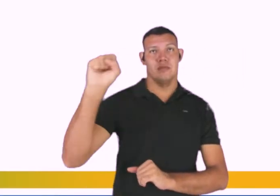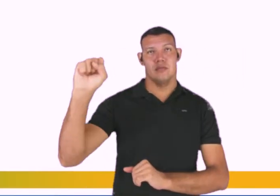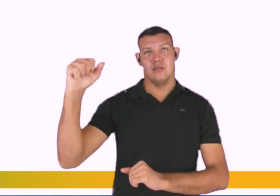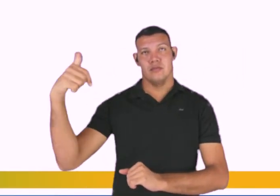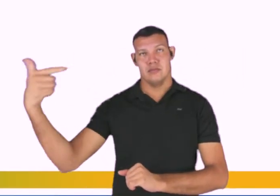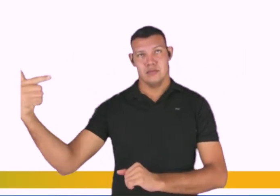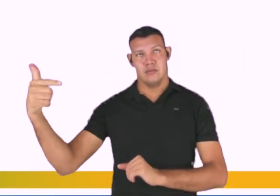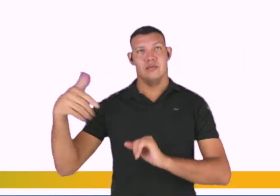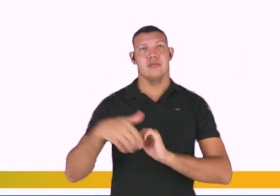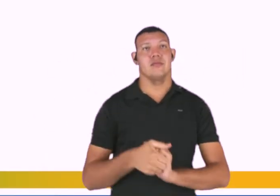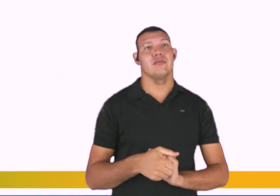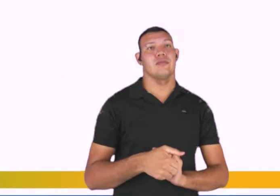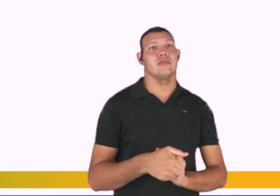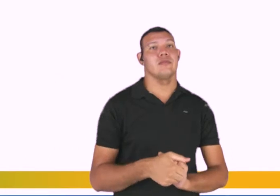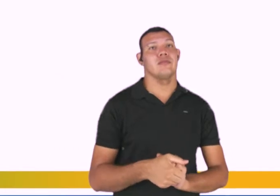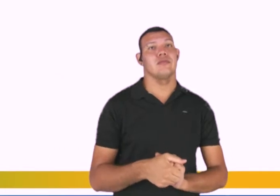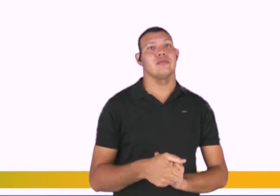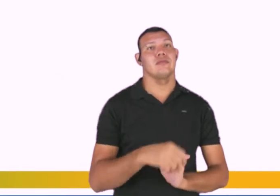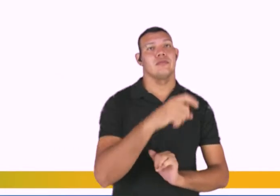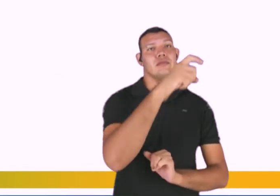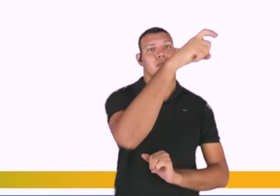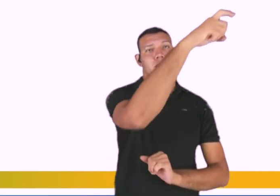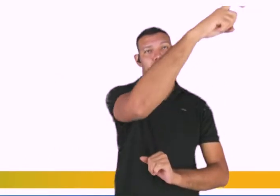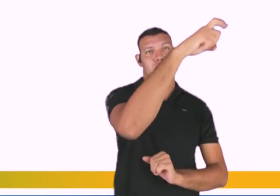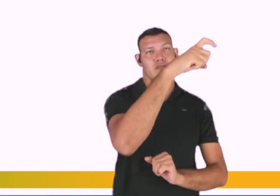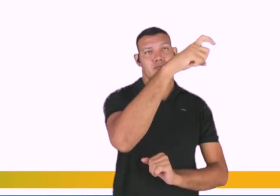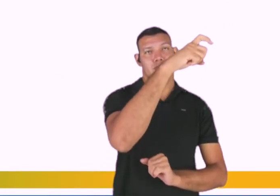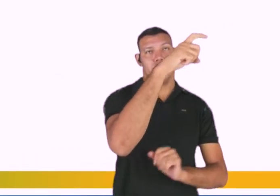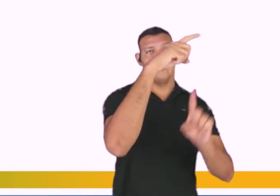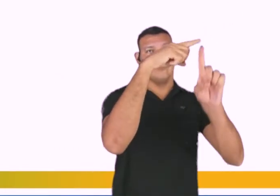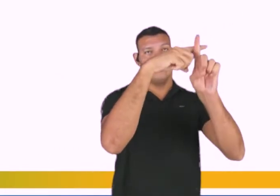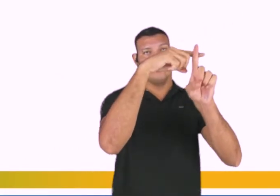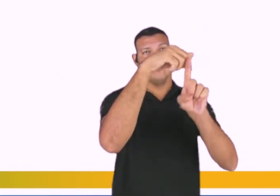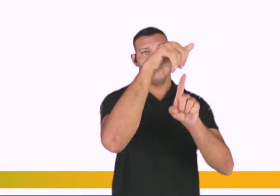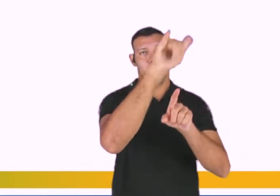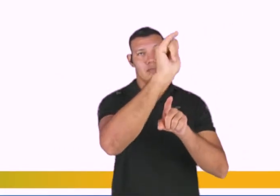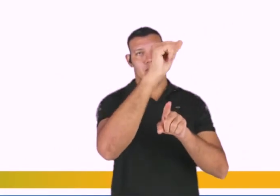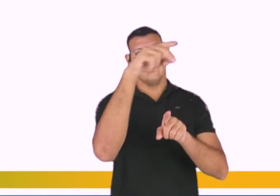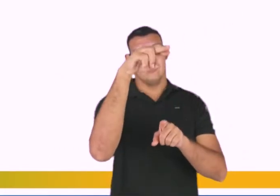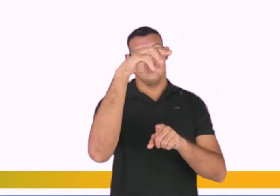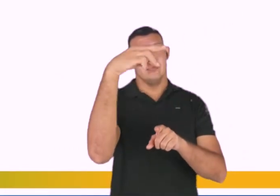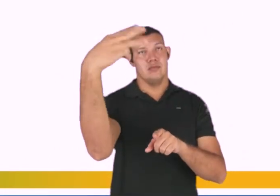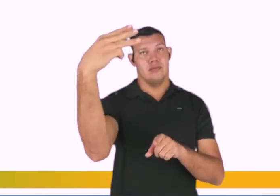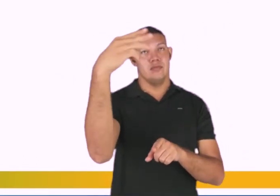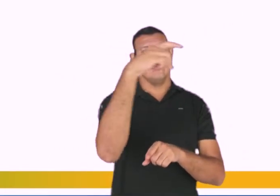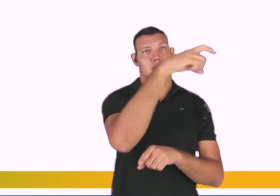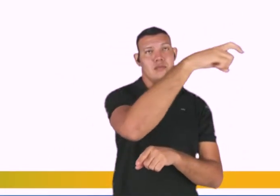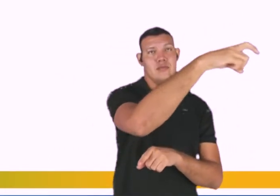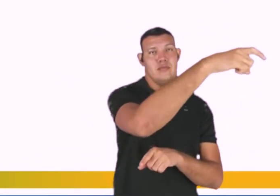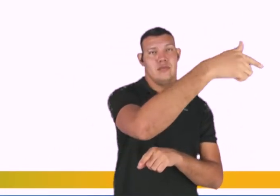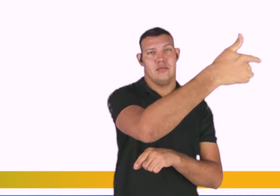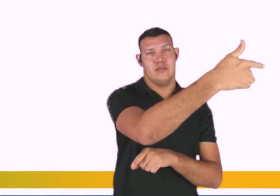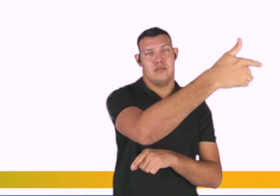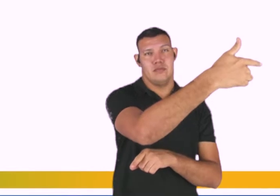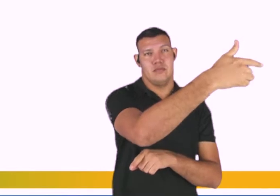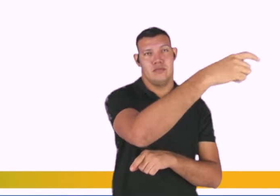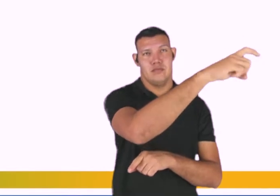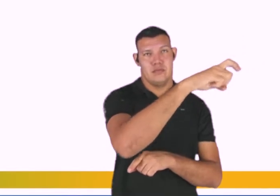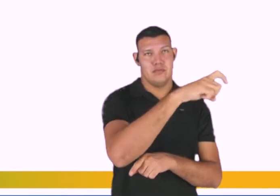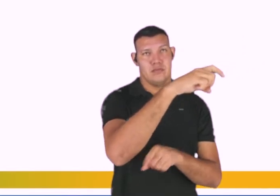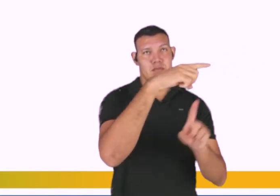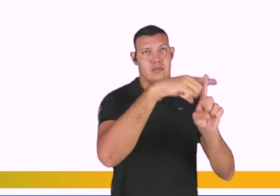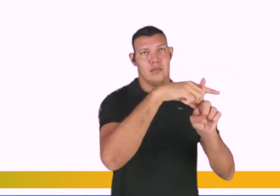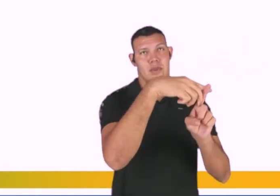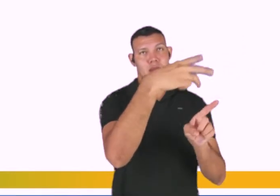meu S1 ele é composto de duas variáveis e duas equações, assim como o meu S2